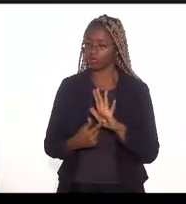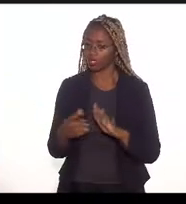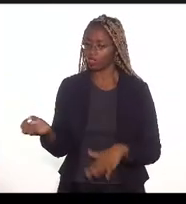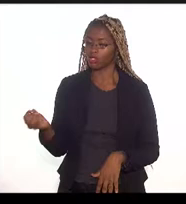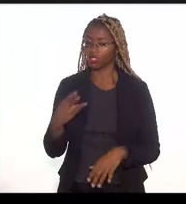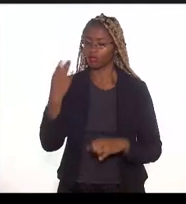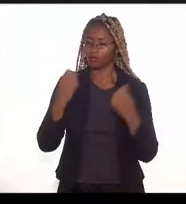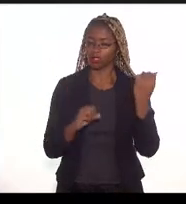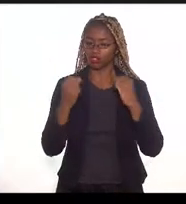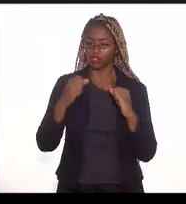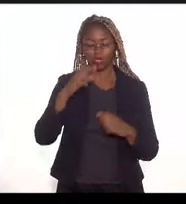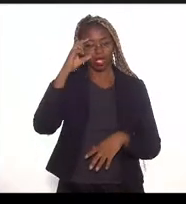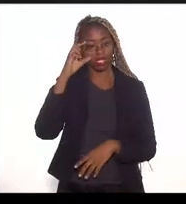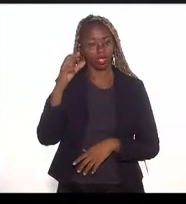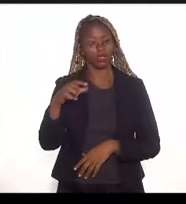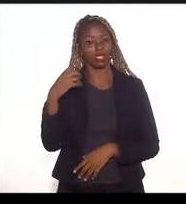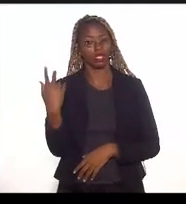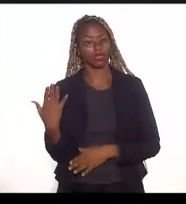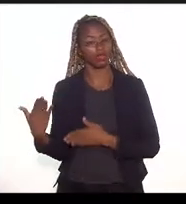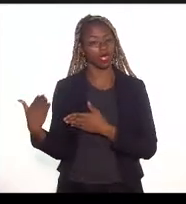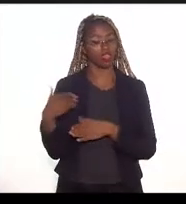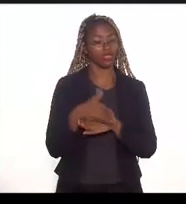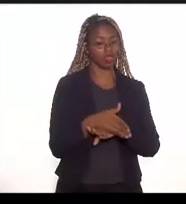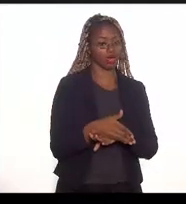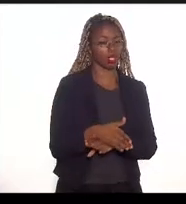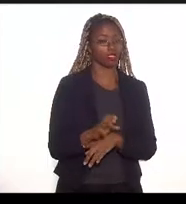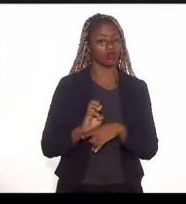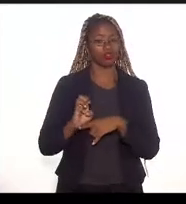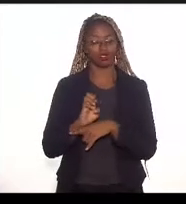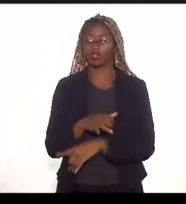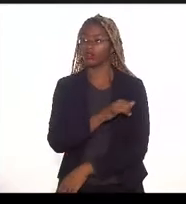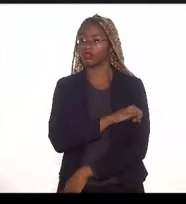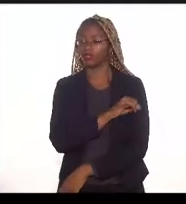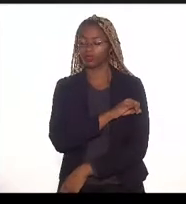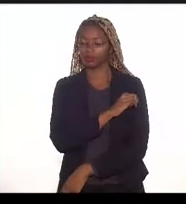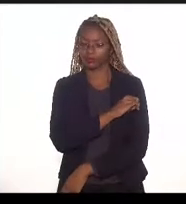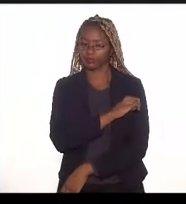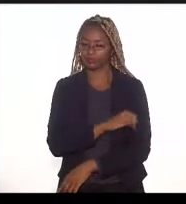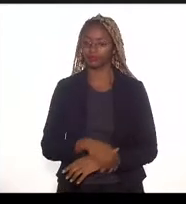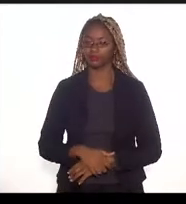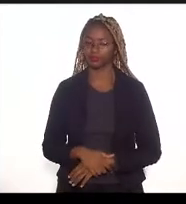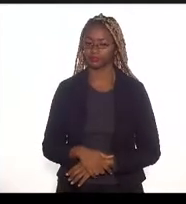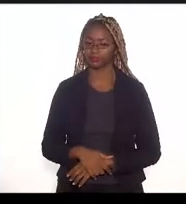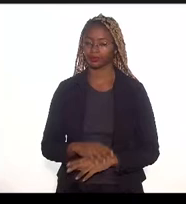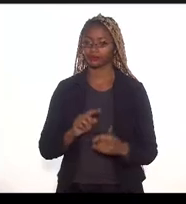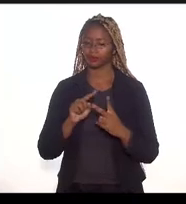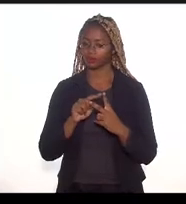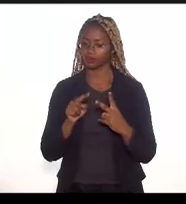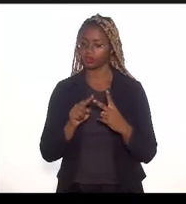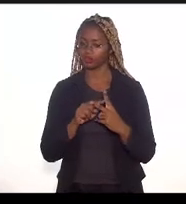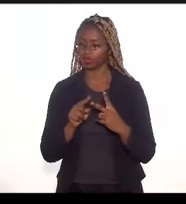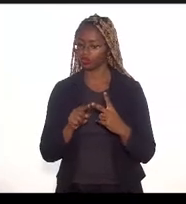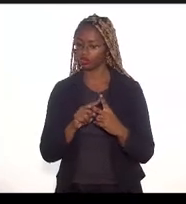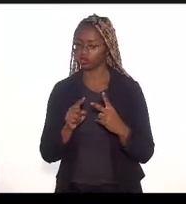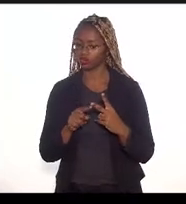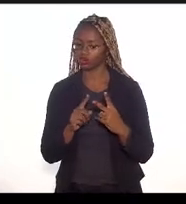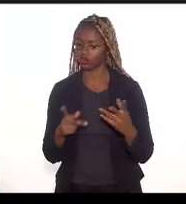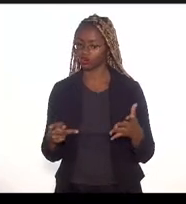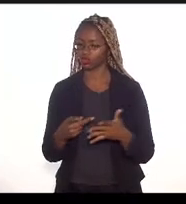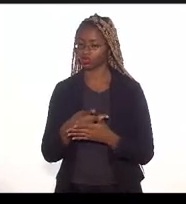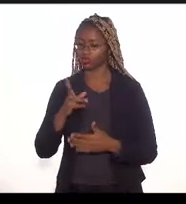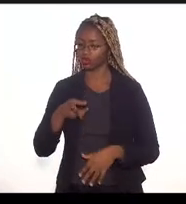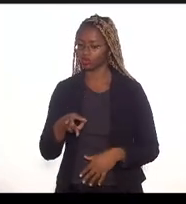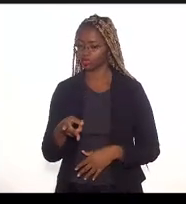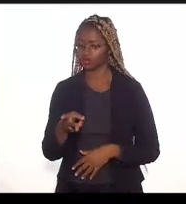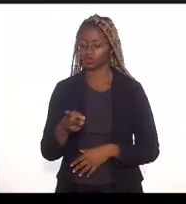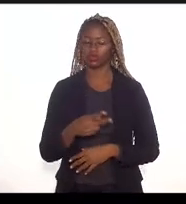indústrias interessadas no estado do Rio de Janeiro. Eu destaco duas que foram têm sido bem recorrentes aqui conosco.